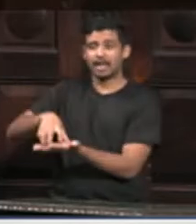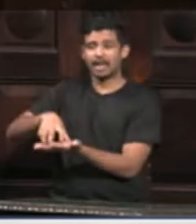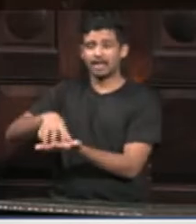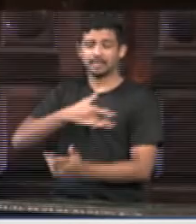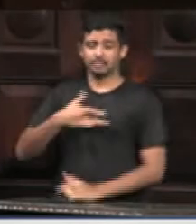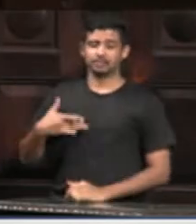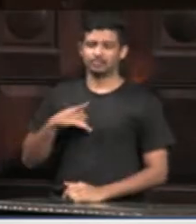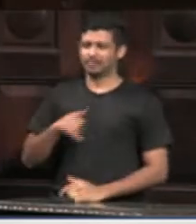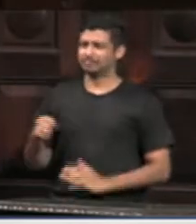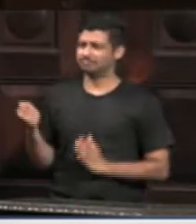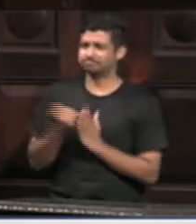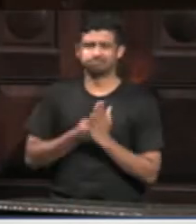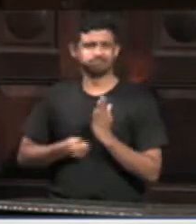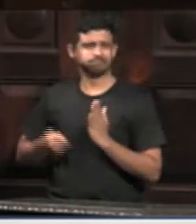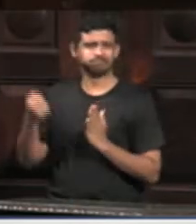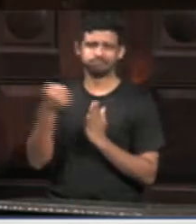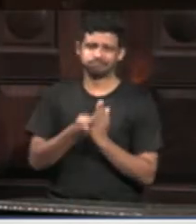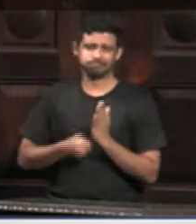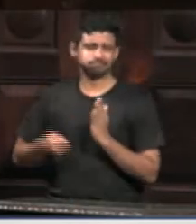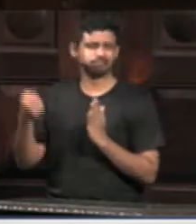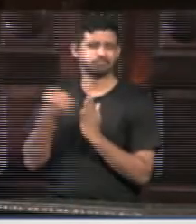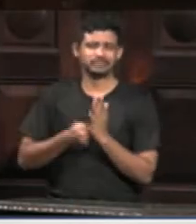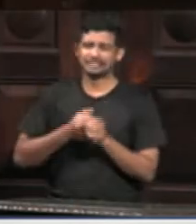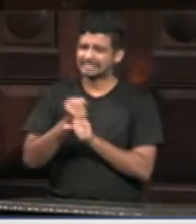Lutam por isto há anos.